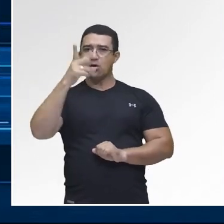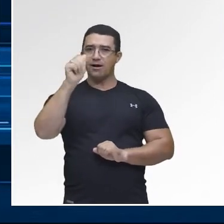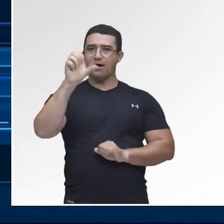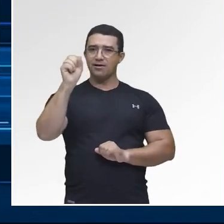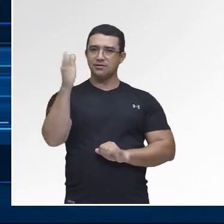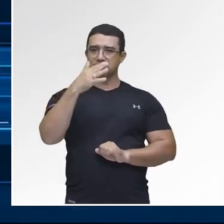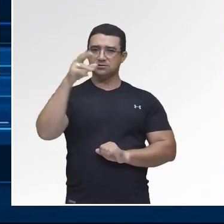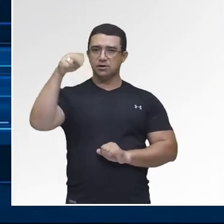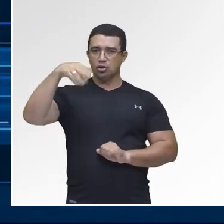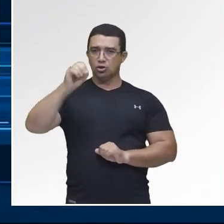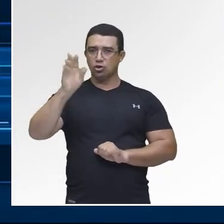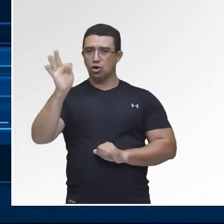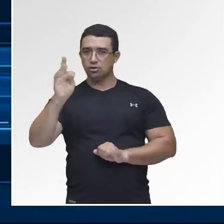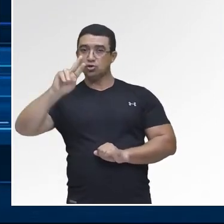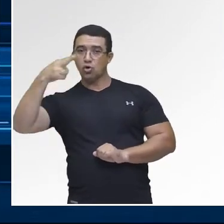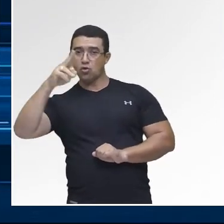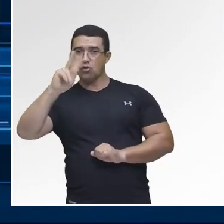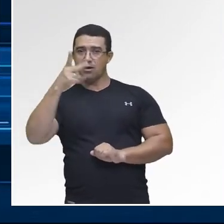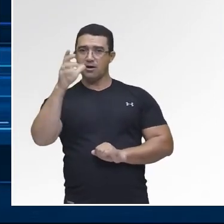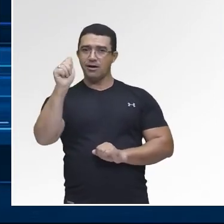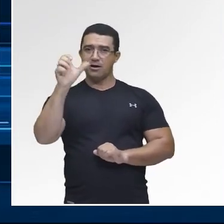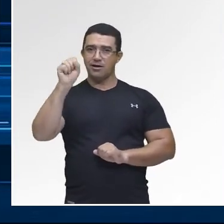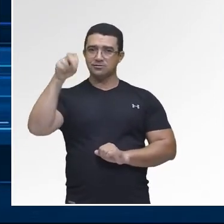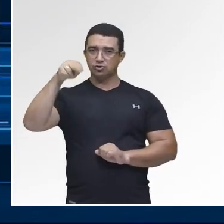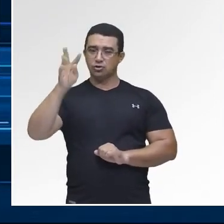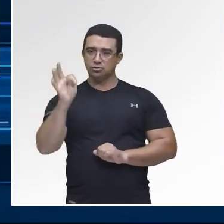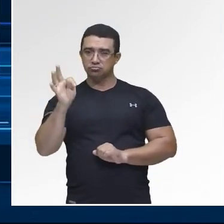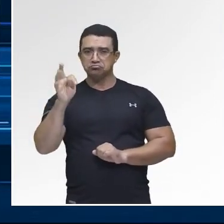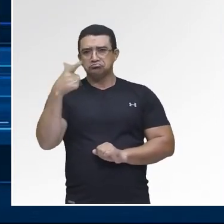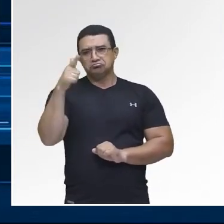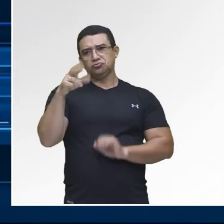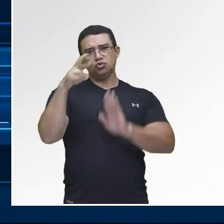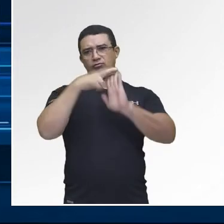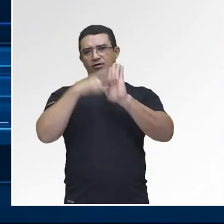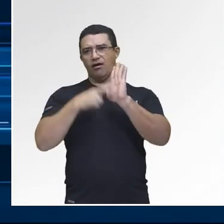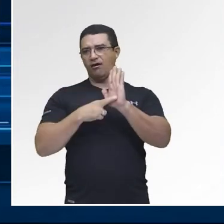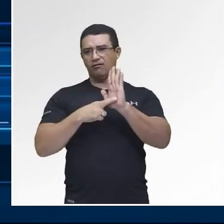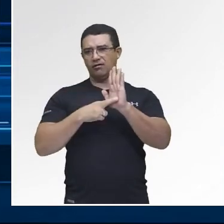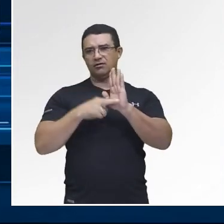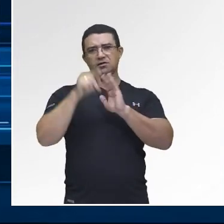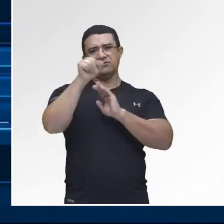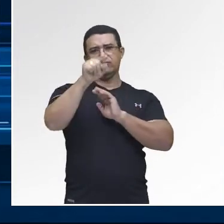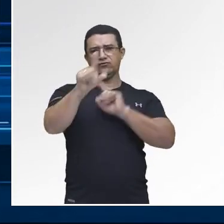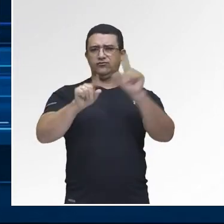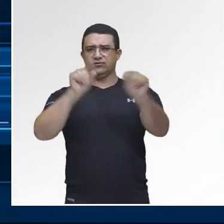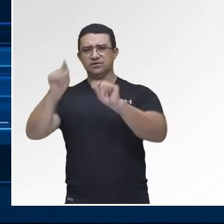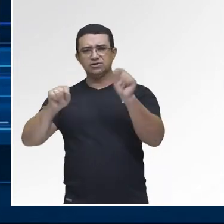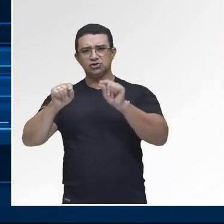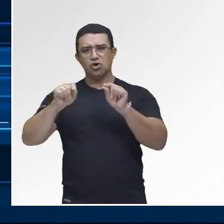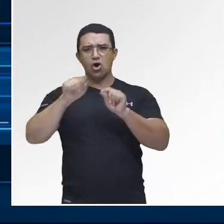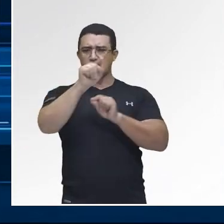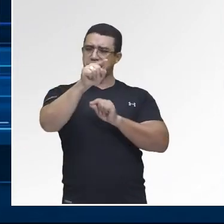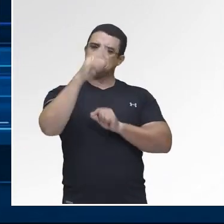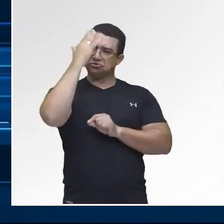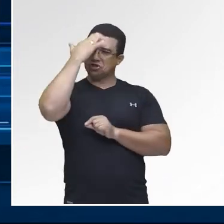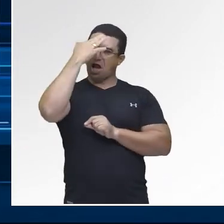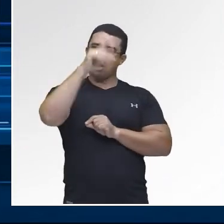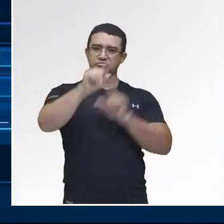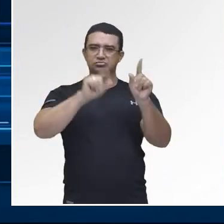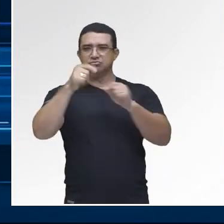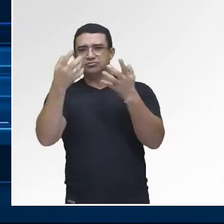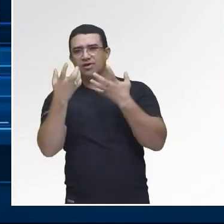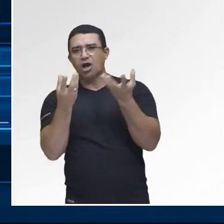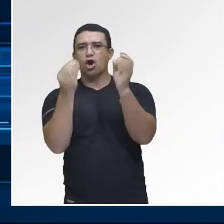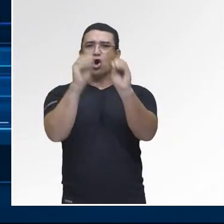utiliza um e outro, não existe uma regra, tá? Como, né, professor, a gente dá sempre a dica de que as